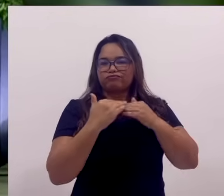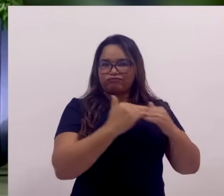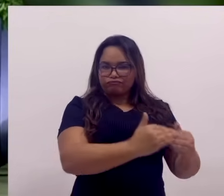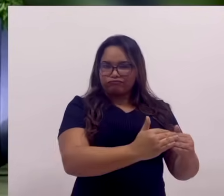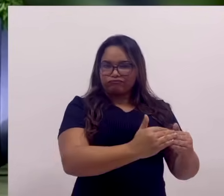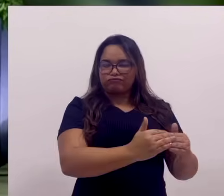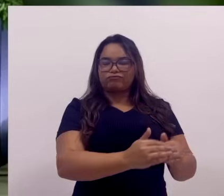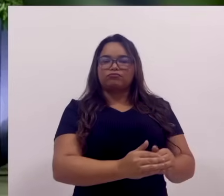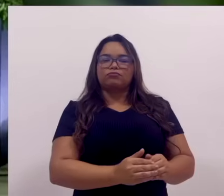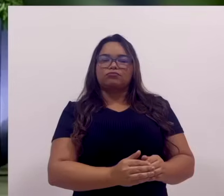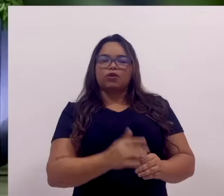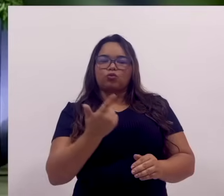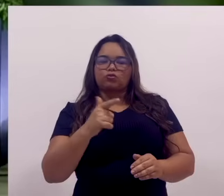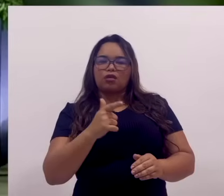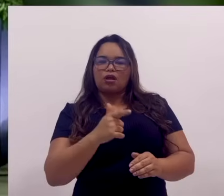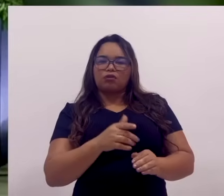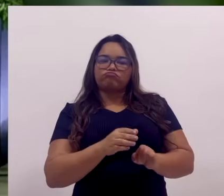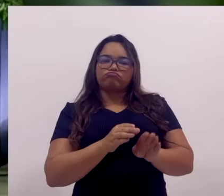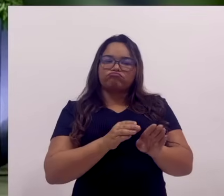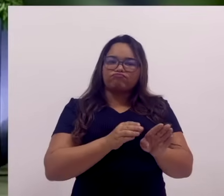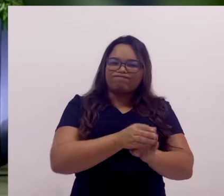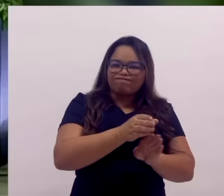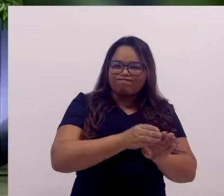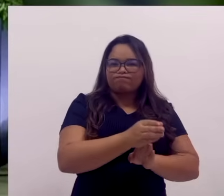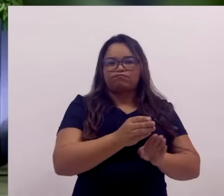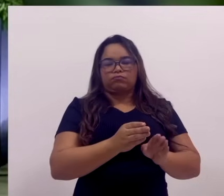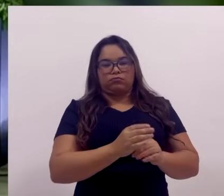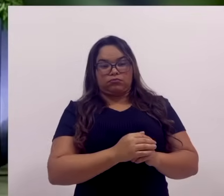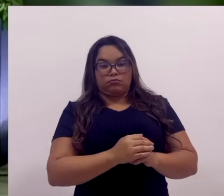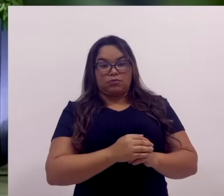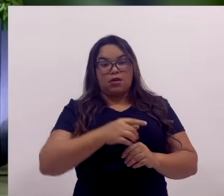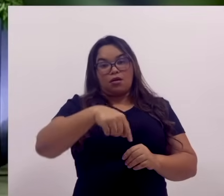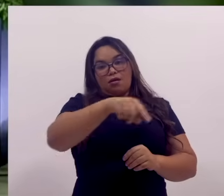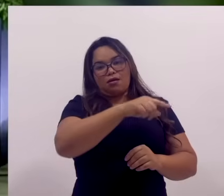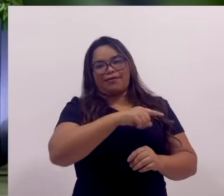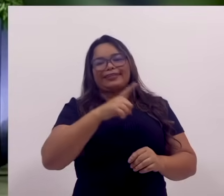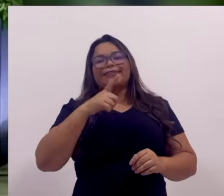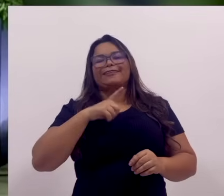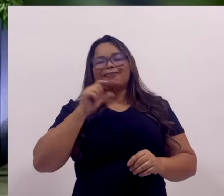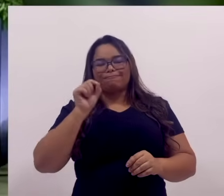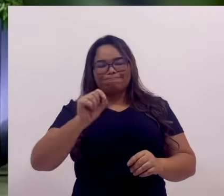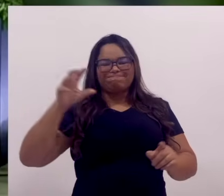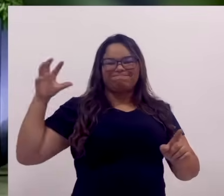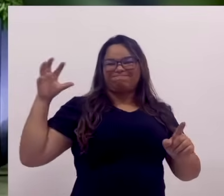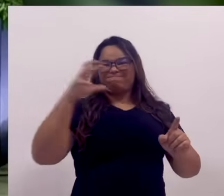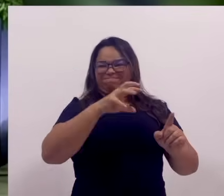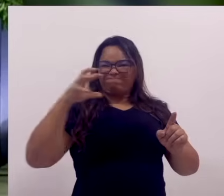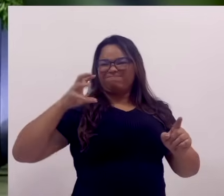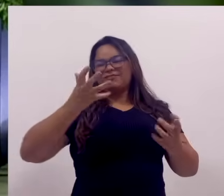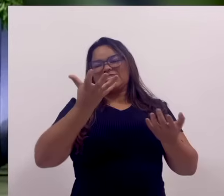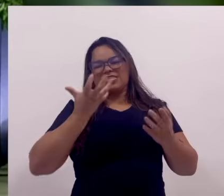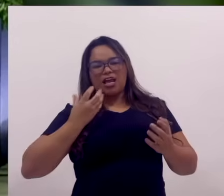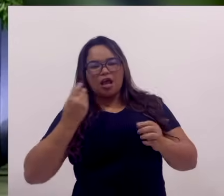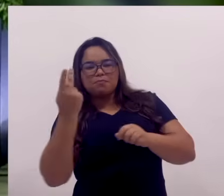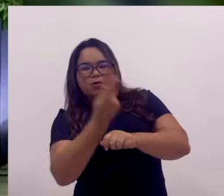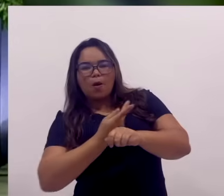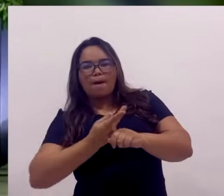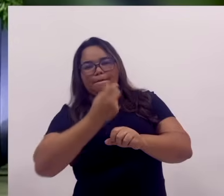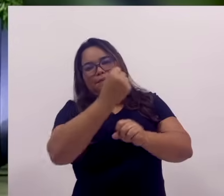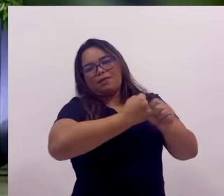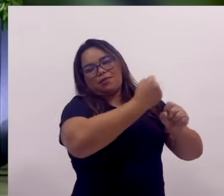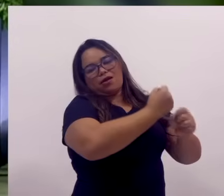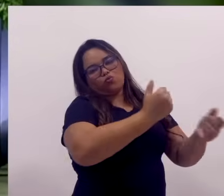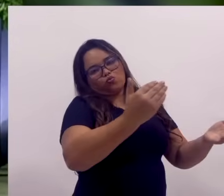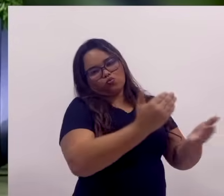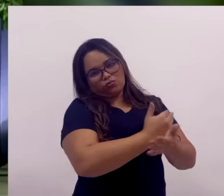perseguição, se nota que a escória se separa. O que acontece durante o período de perseguição é que aqueles que são